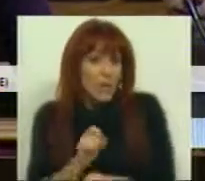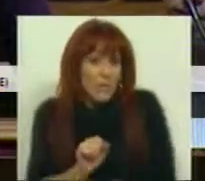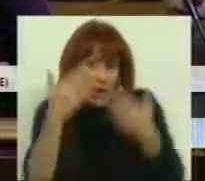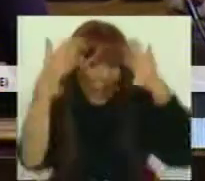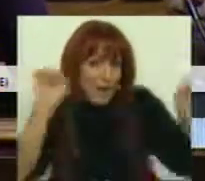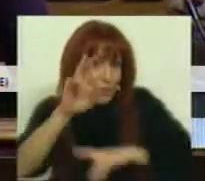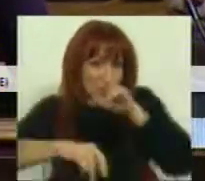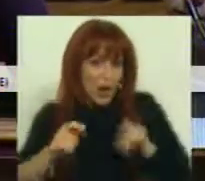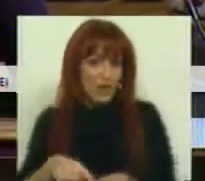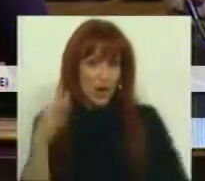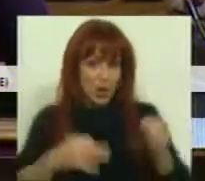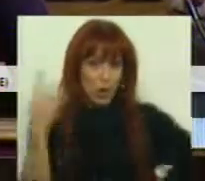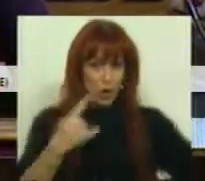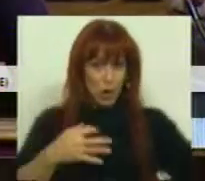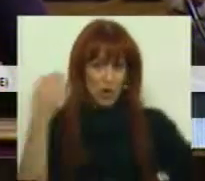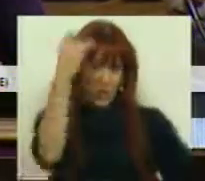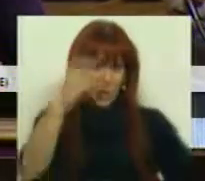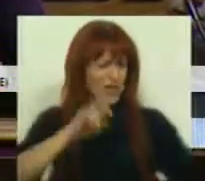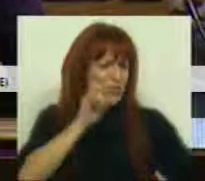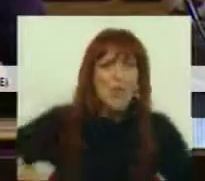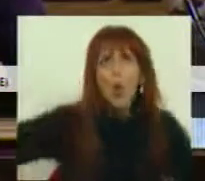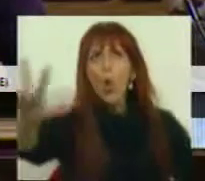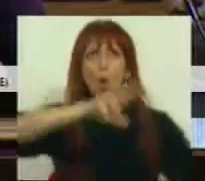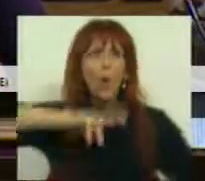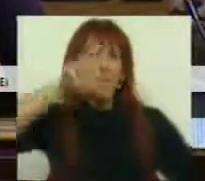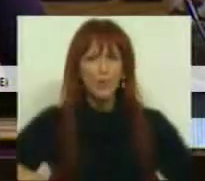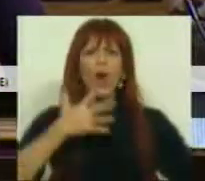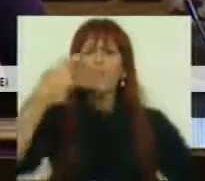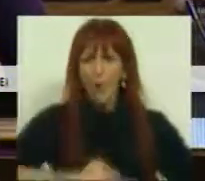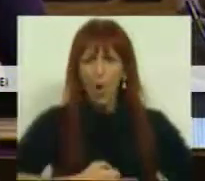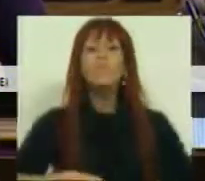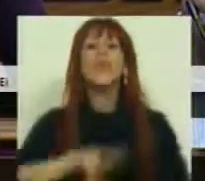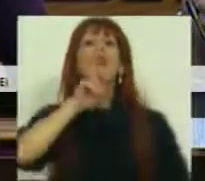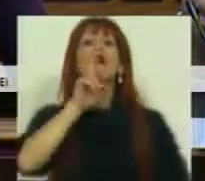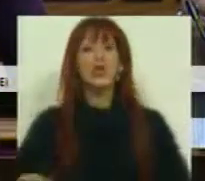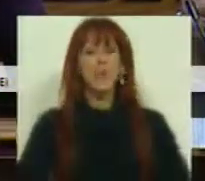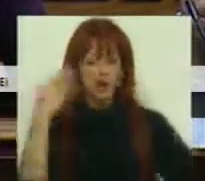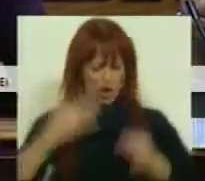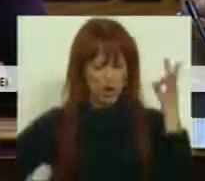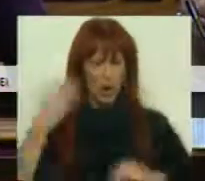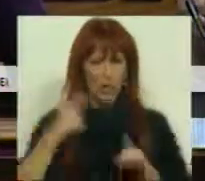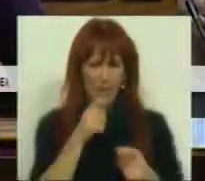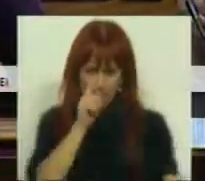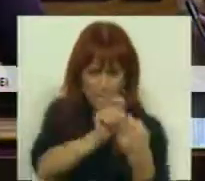democracia moderna que os julgados de paz tenham uma efetiva cobertura nacional, que sejam a resposta de uma justiça de